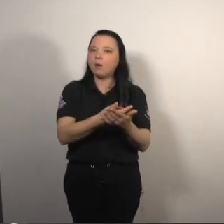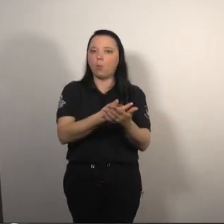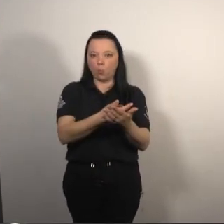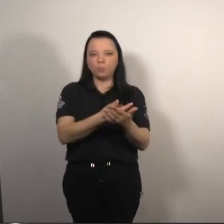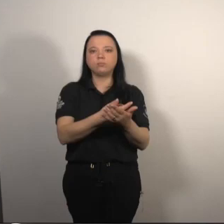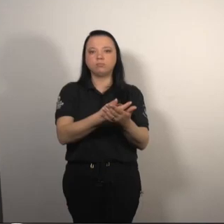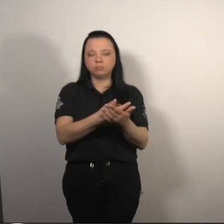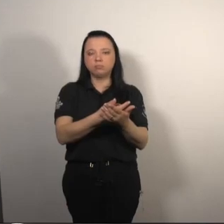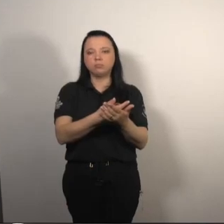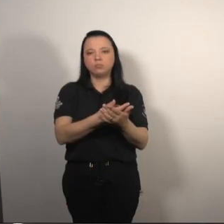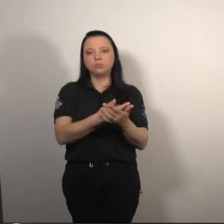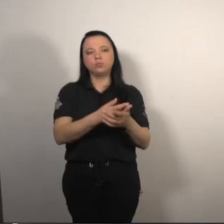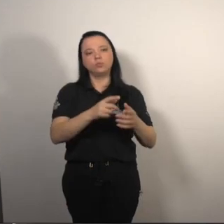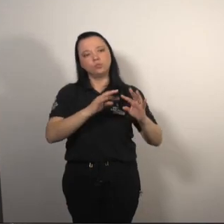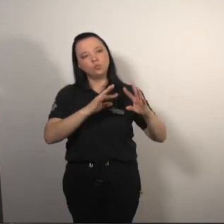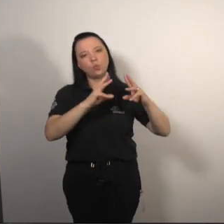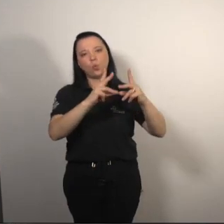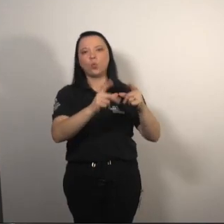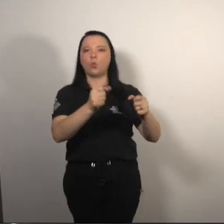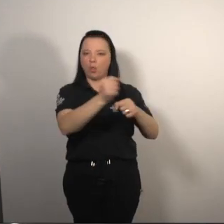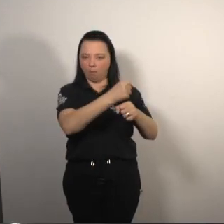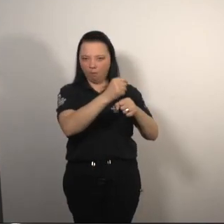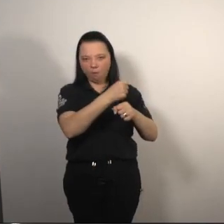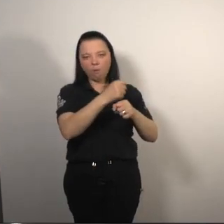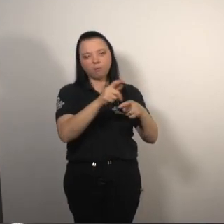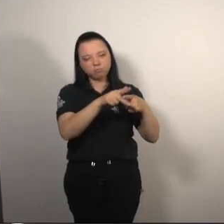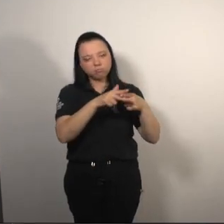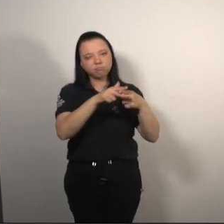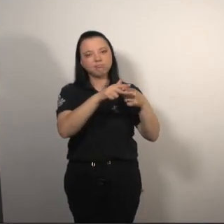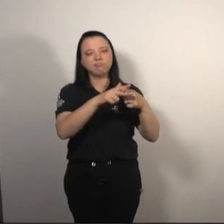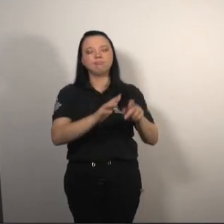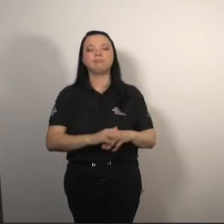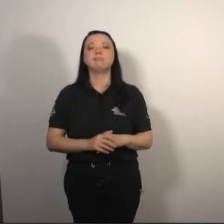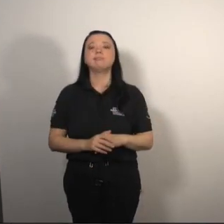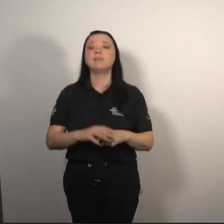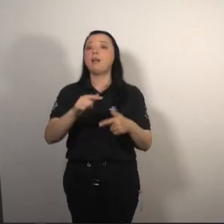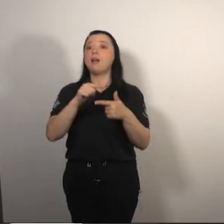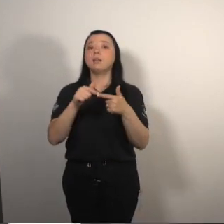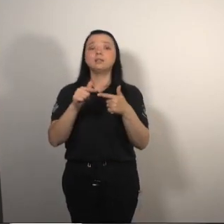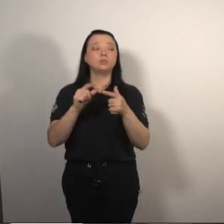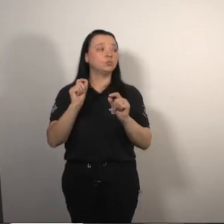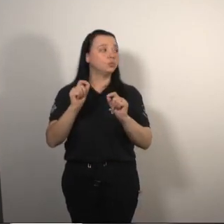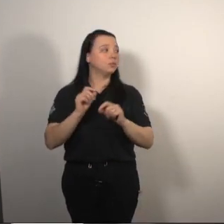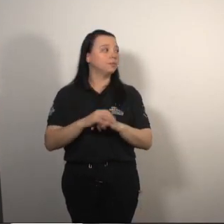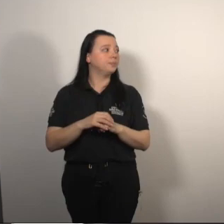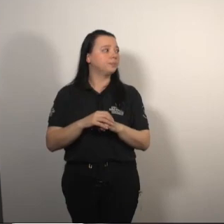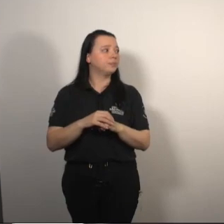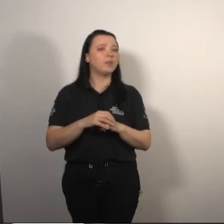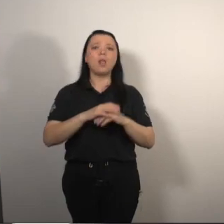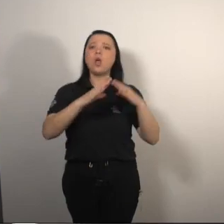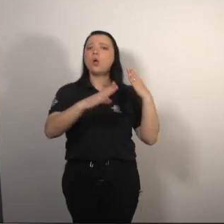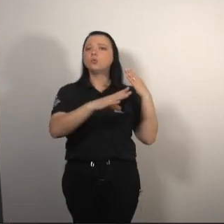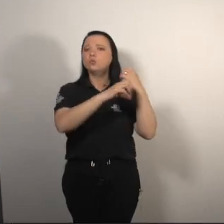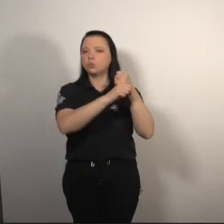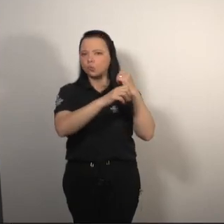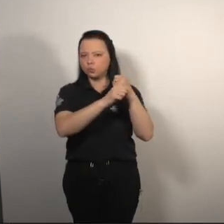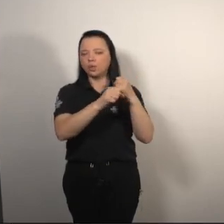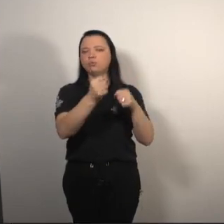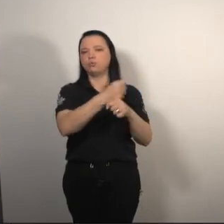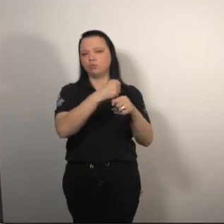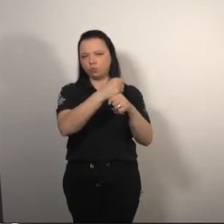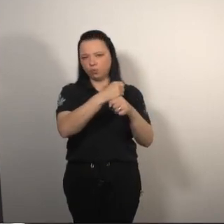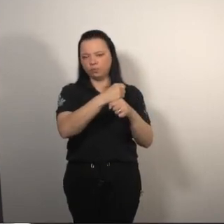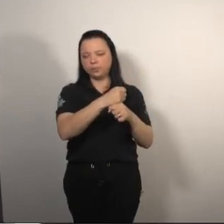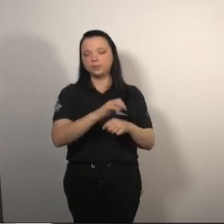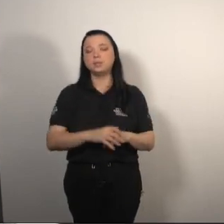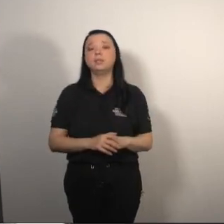recuperação. Então, isso é um trabalho que a gente faz constante. A segunda questão... Sobre o total de obras, as o 290. cronograma. Então, por isso que a